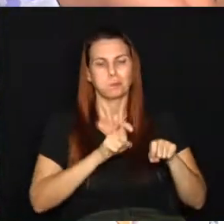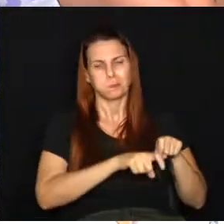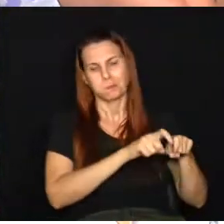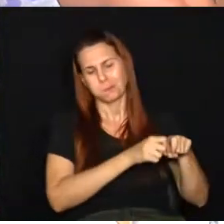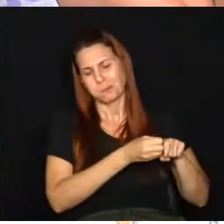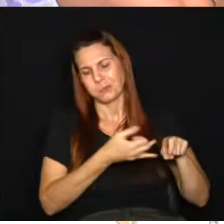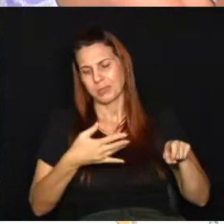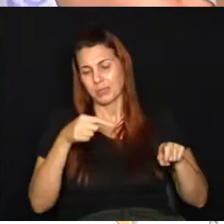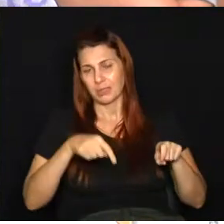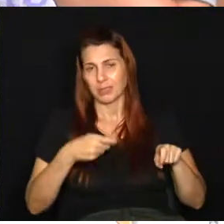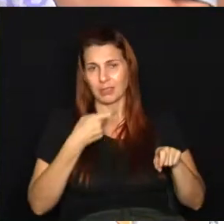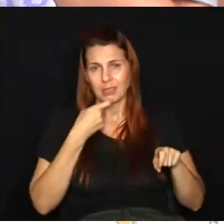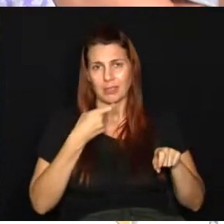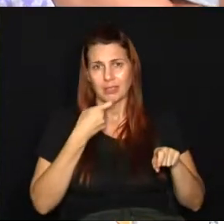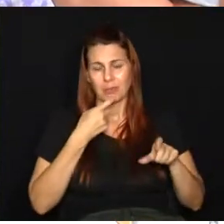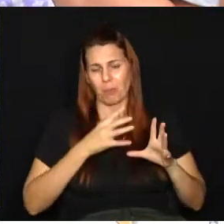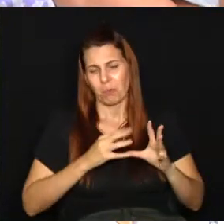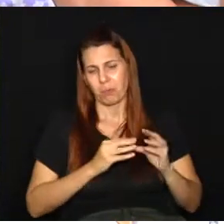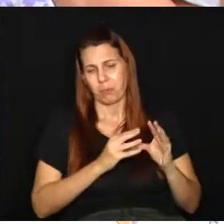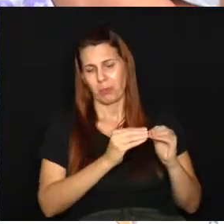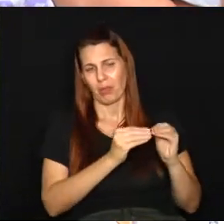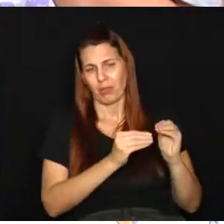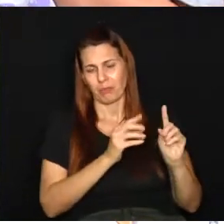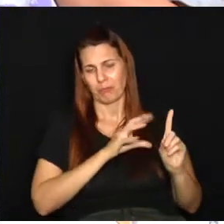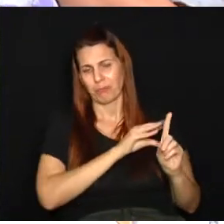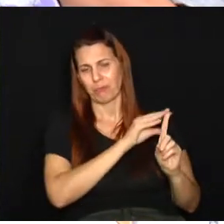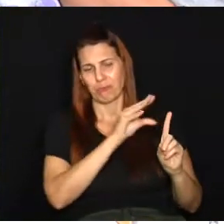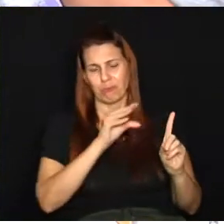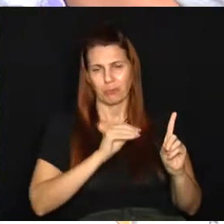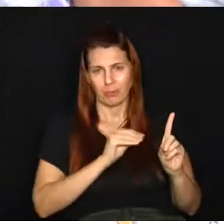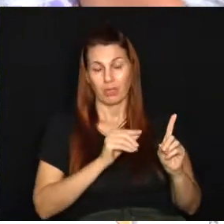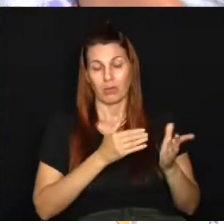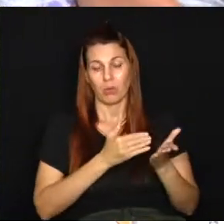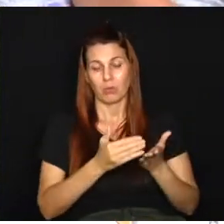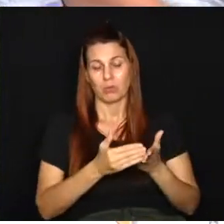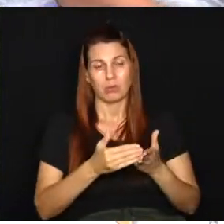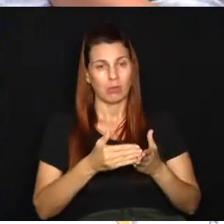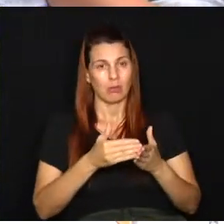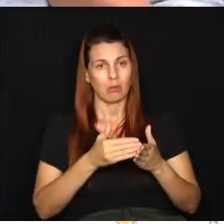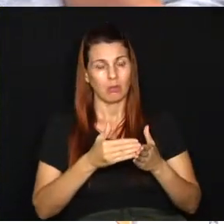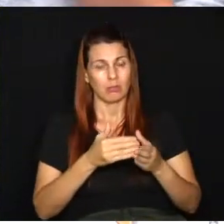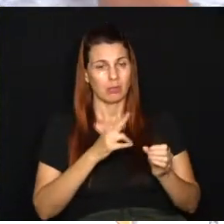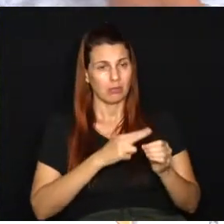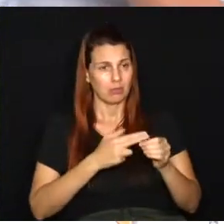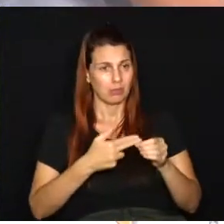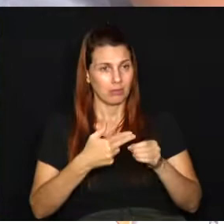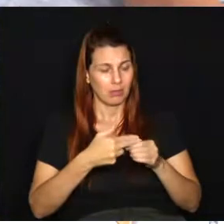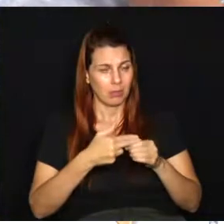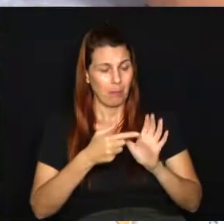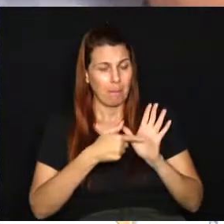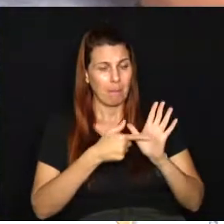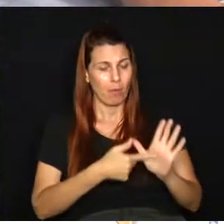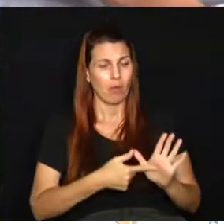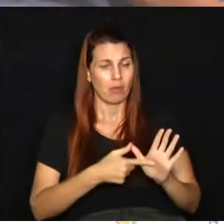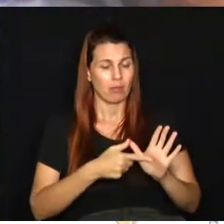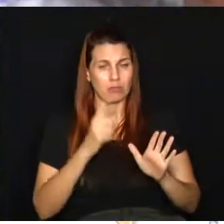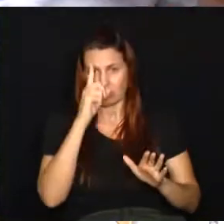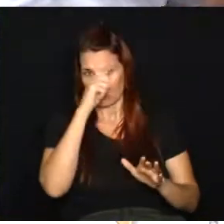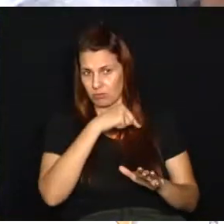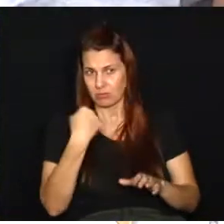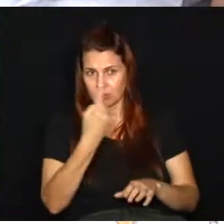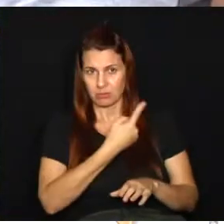em Campinas, e que, inclusive, o processo de mobilização que se deu na Unicamp mostra essa dificuldade de a gente, como mulheres, se manter